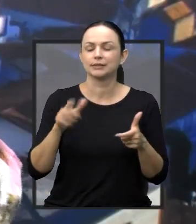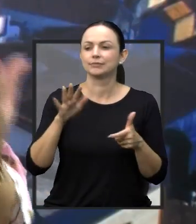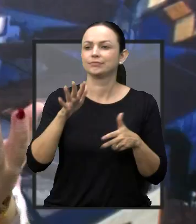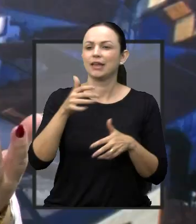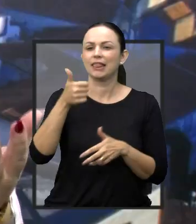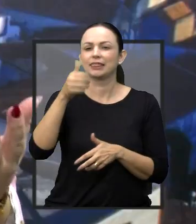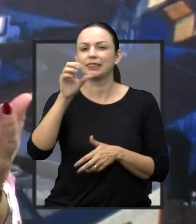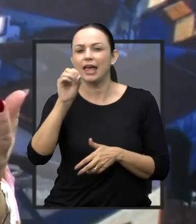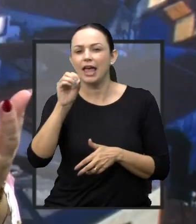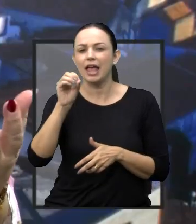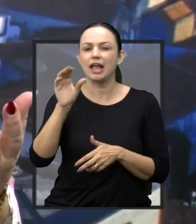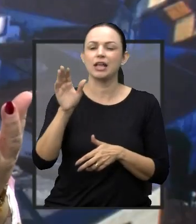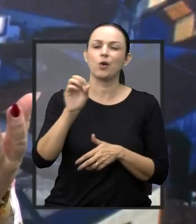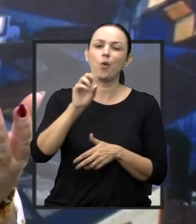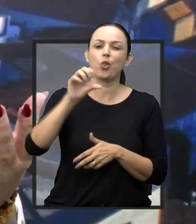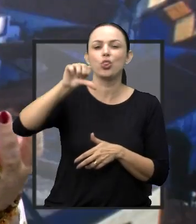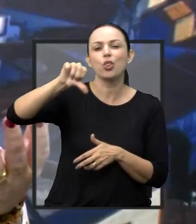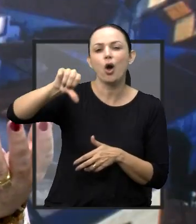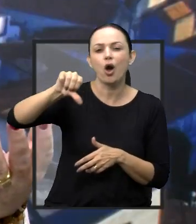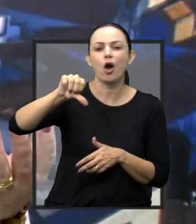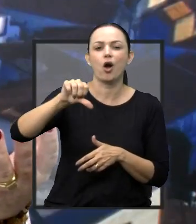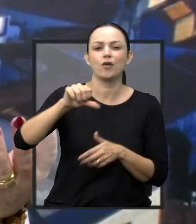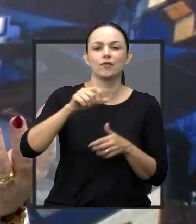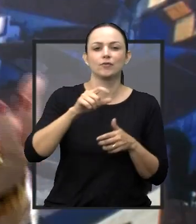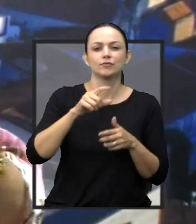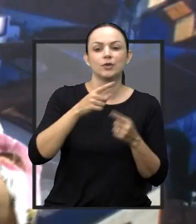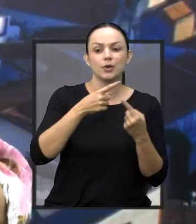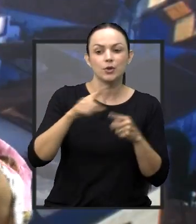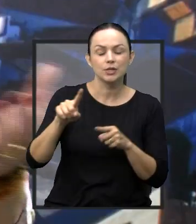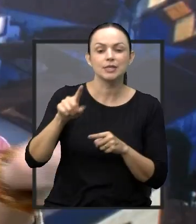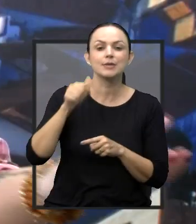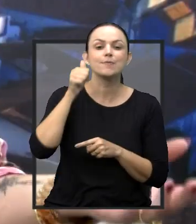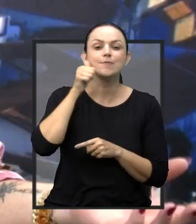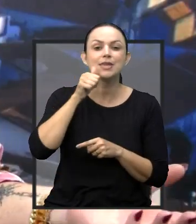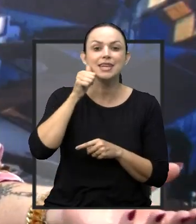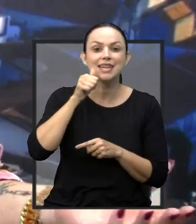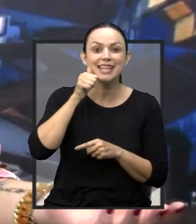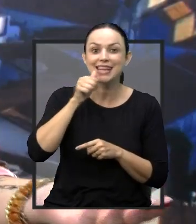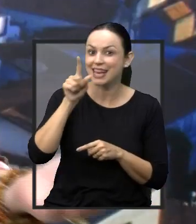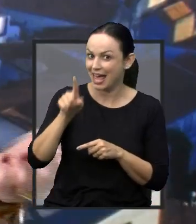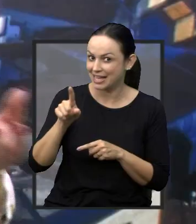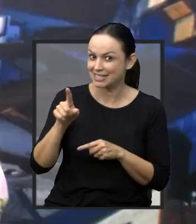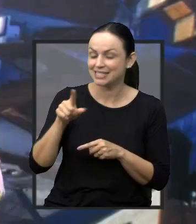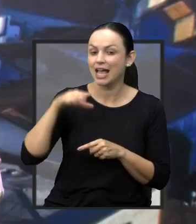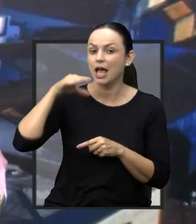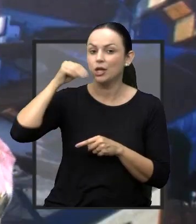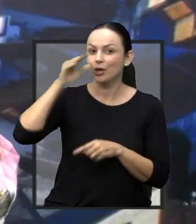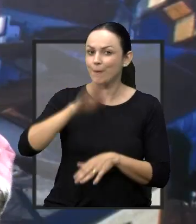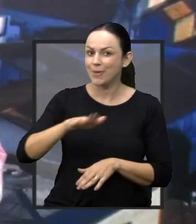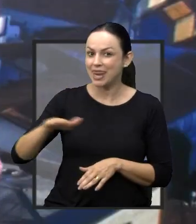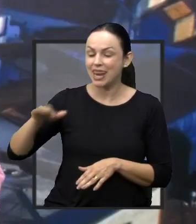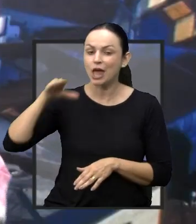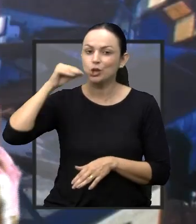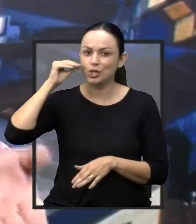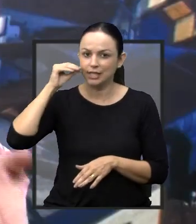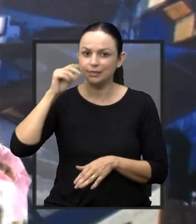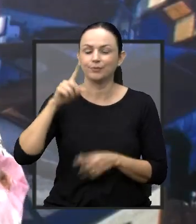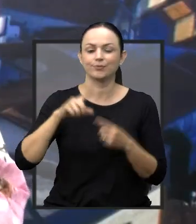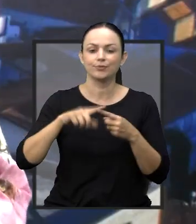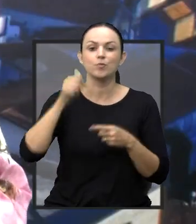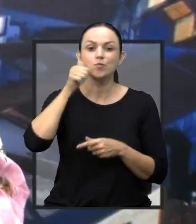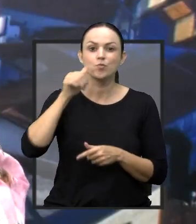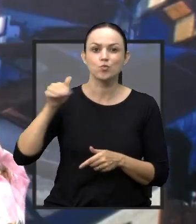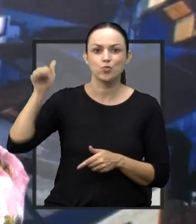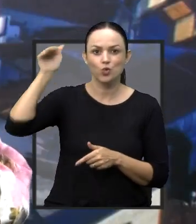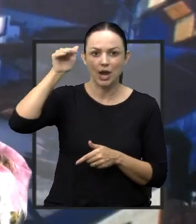cada 10, 9 praticado contra meninas e adolescentes meninas, né? Então, a mulher,